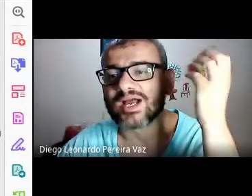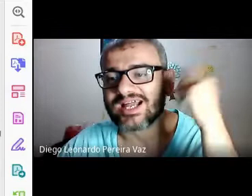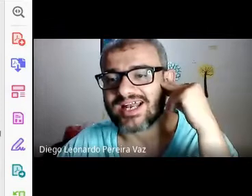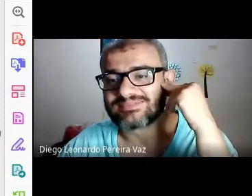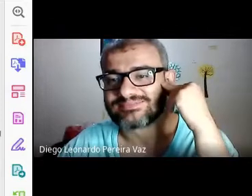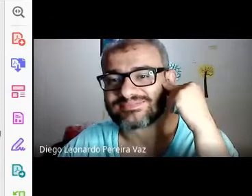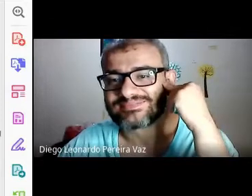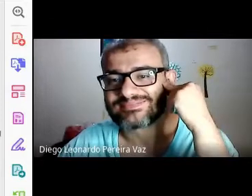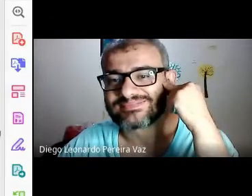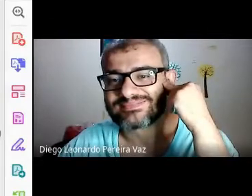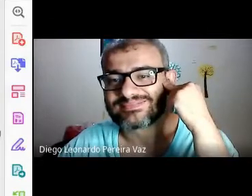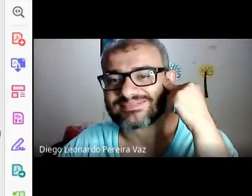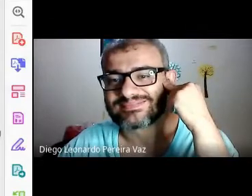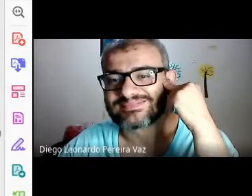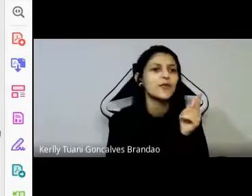Duane.